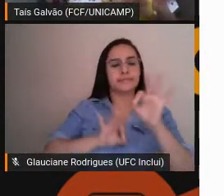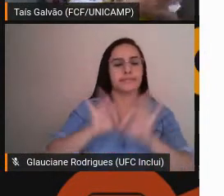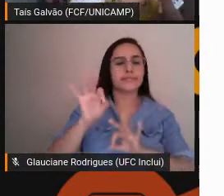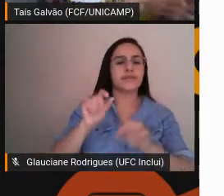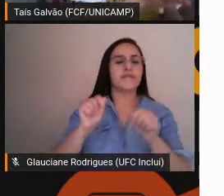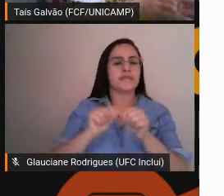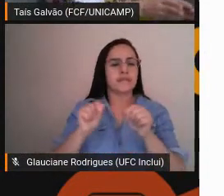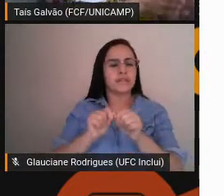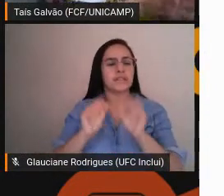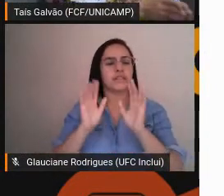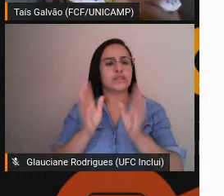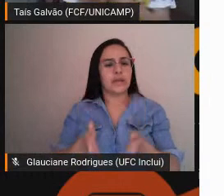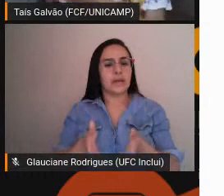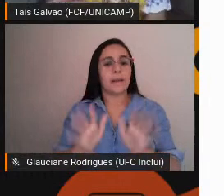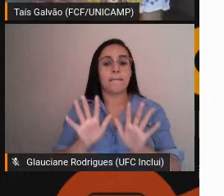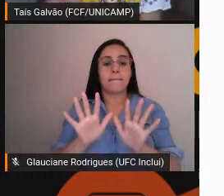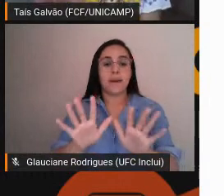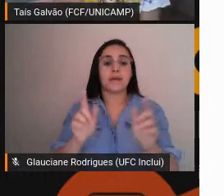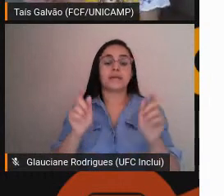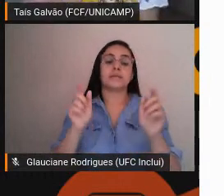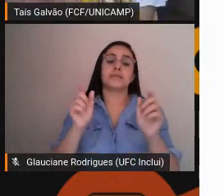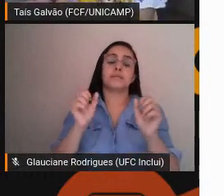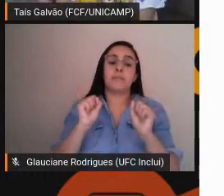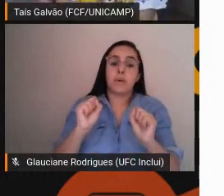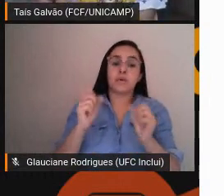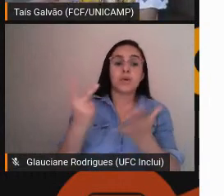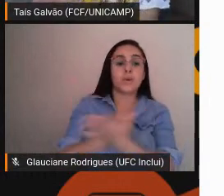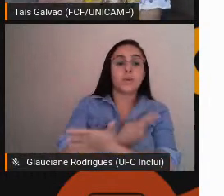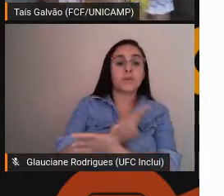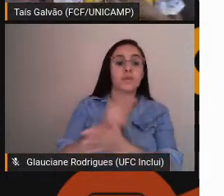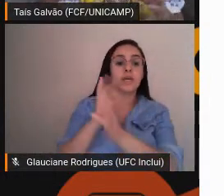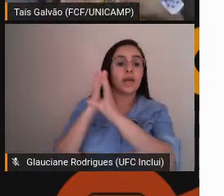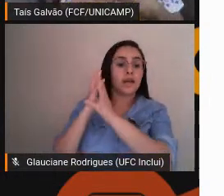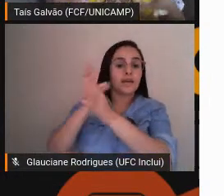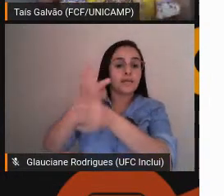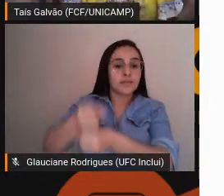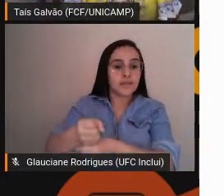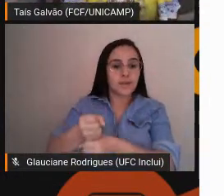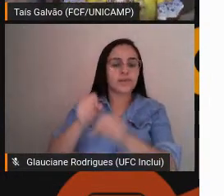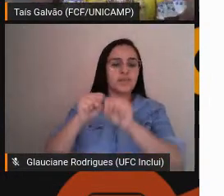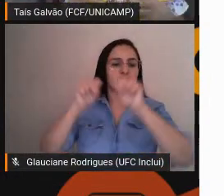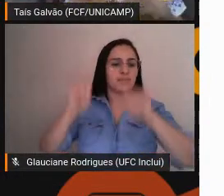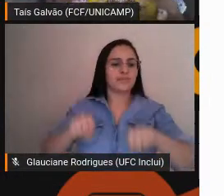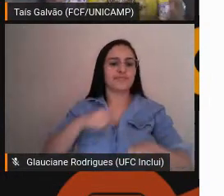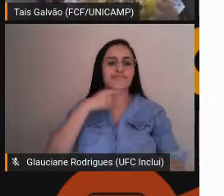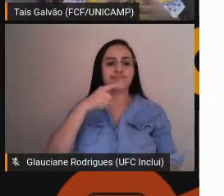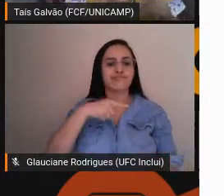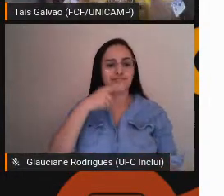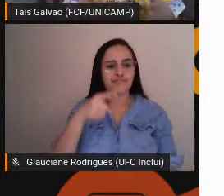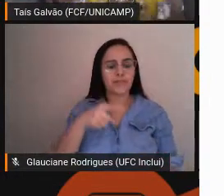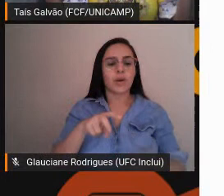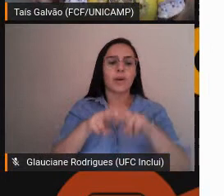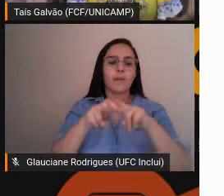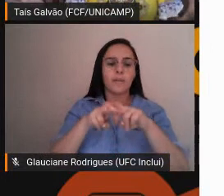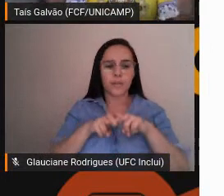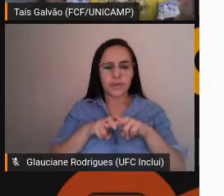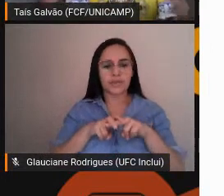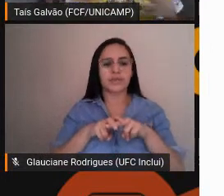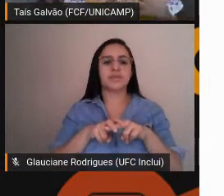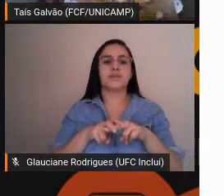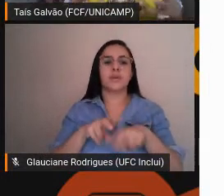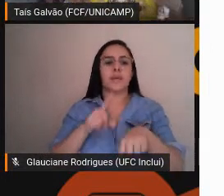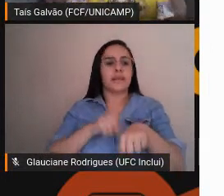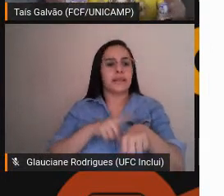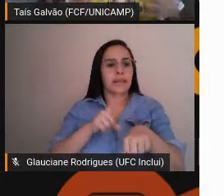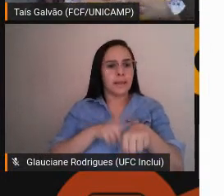executando, enfim, é possível que a revisão sistemática também não dê certo, né? E ela também tenha um tempo relativamente longo, né?